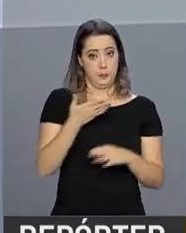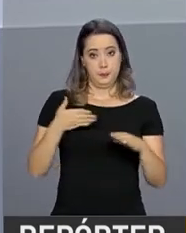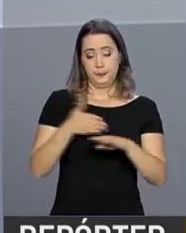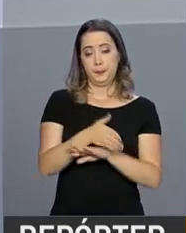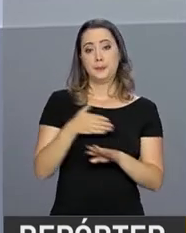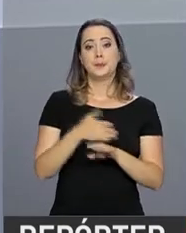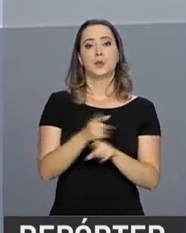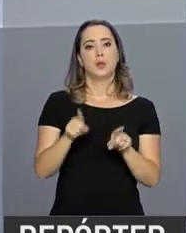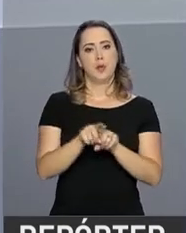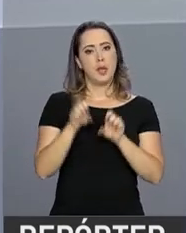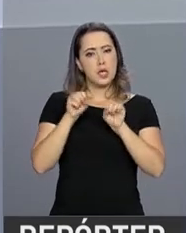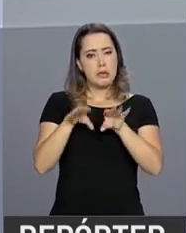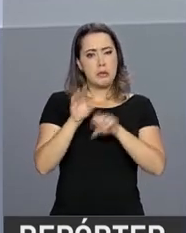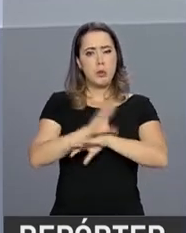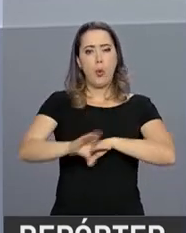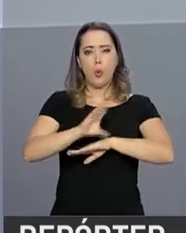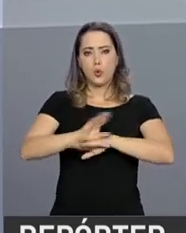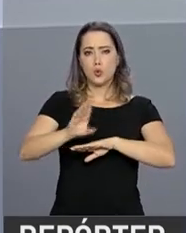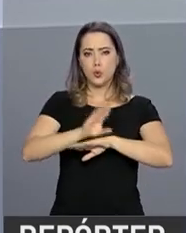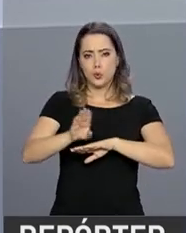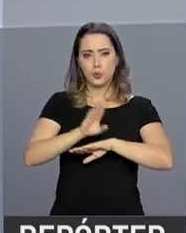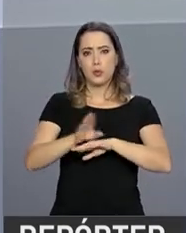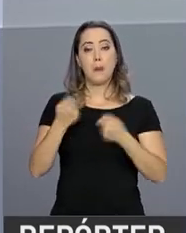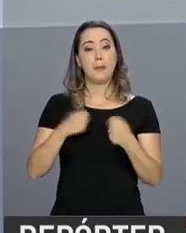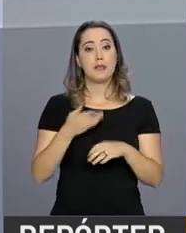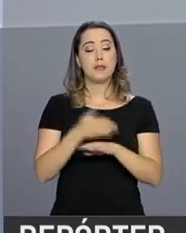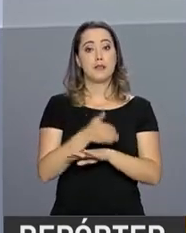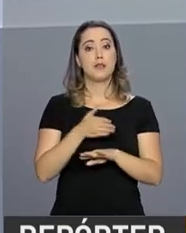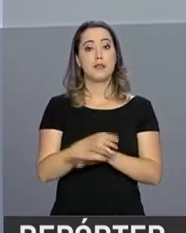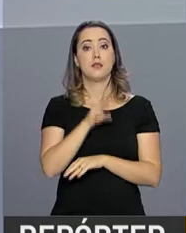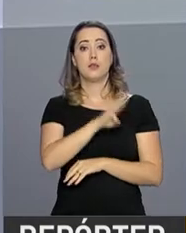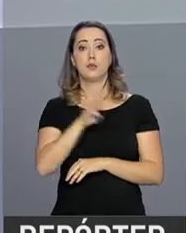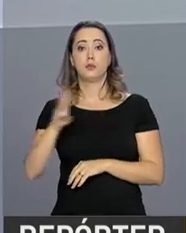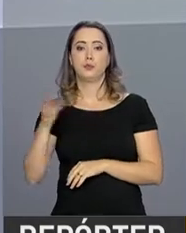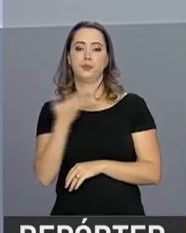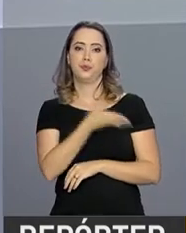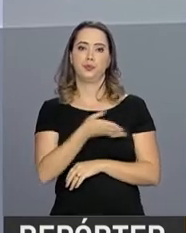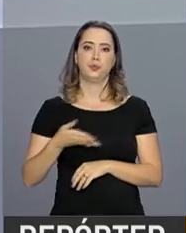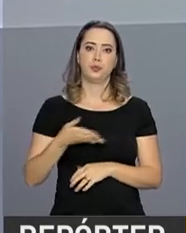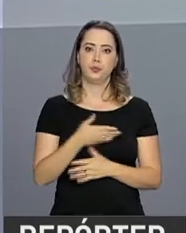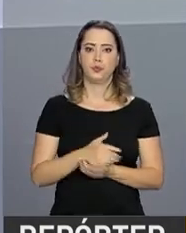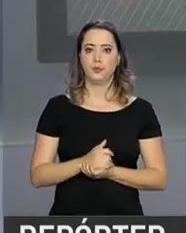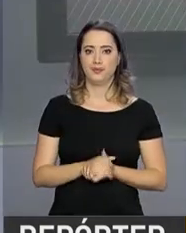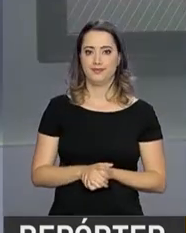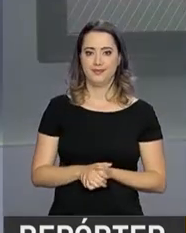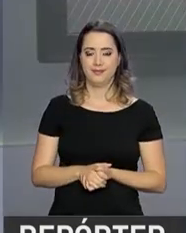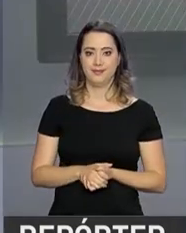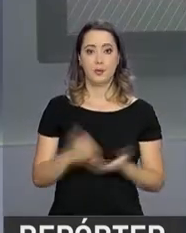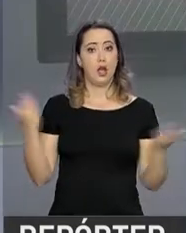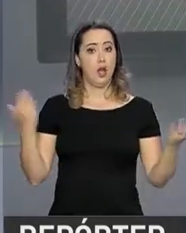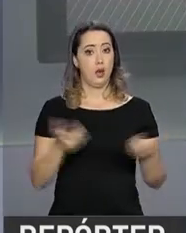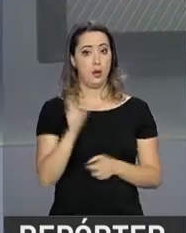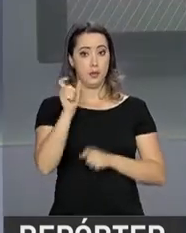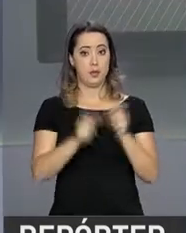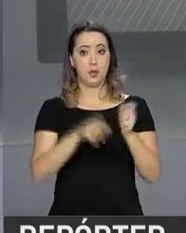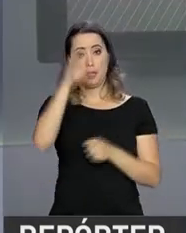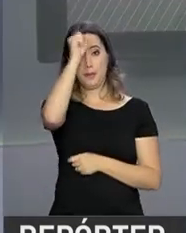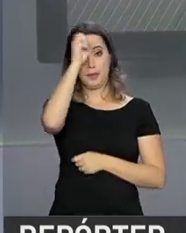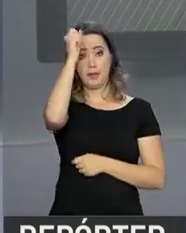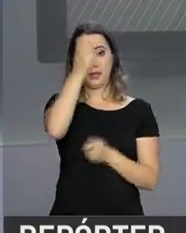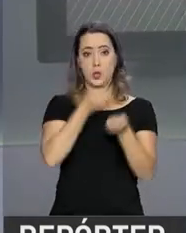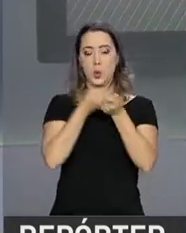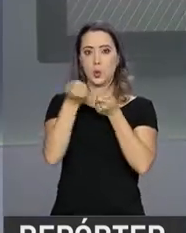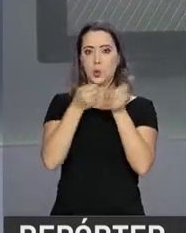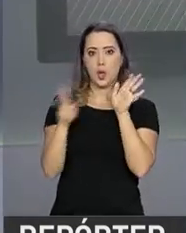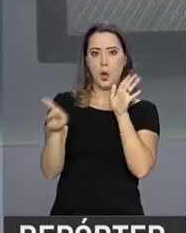participar do curso sobre educação financeira precisam acessar a página Vida e Dinheiro. E agora, para quem quer aprender a